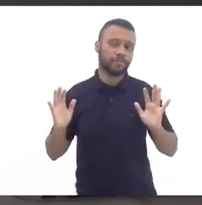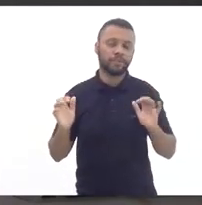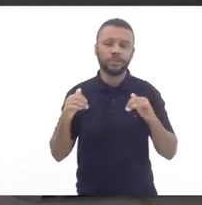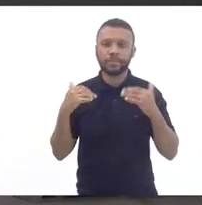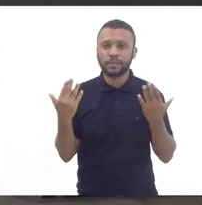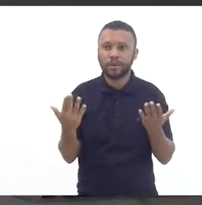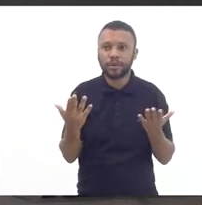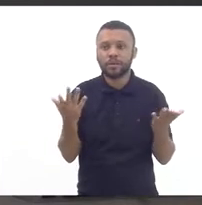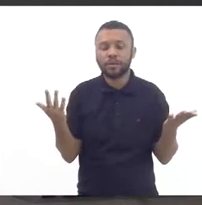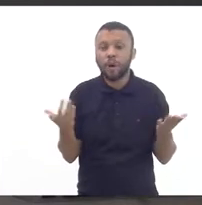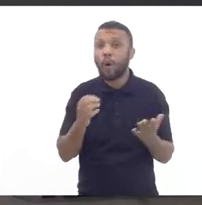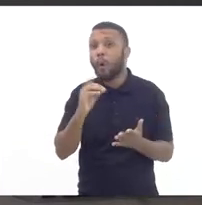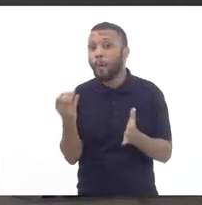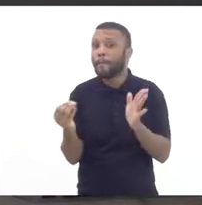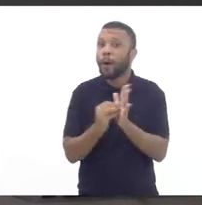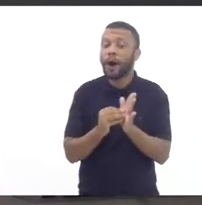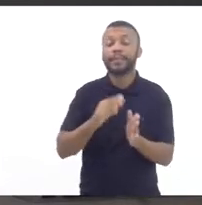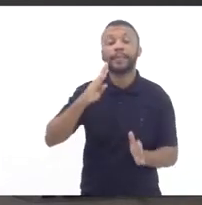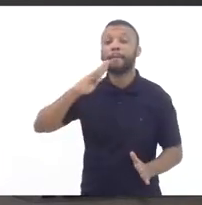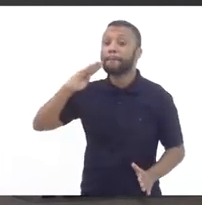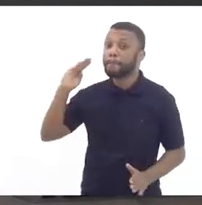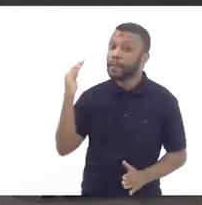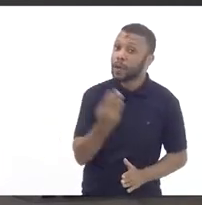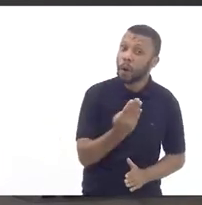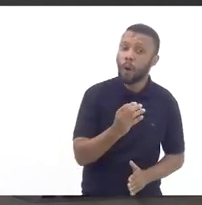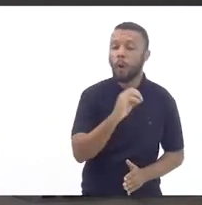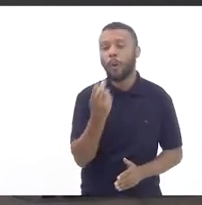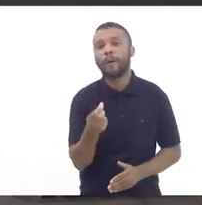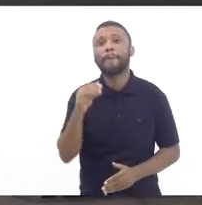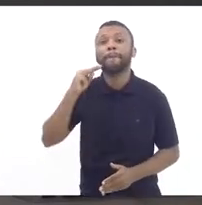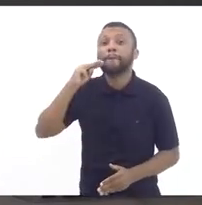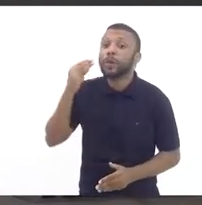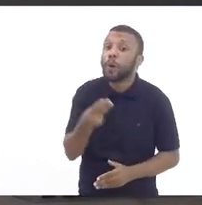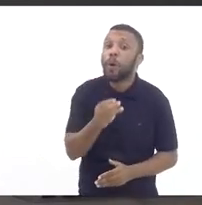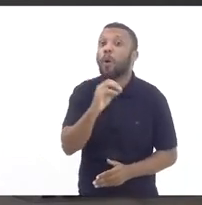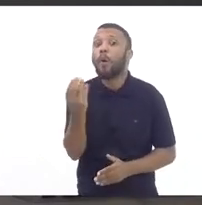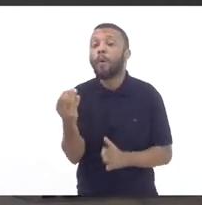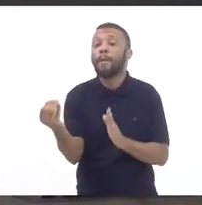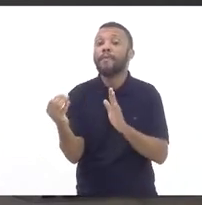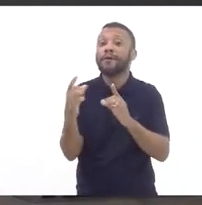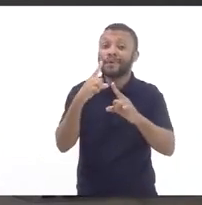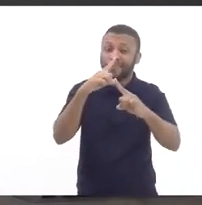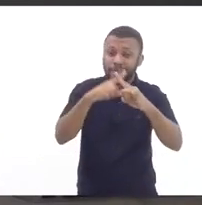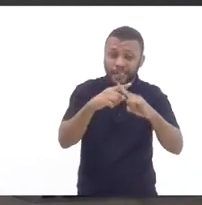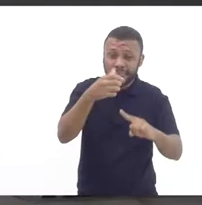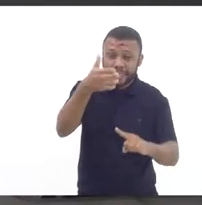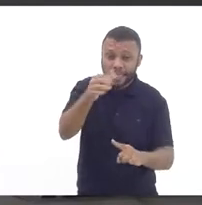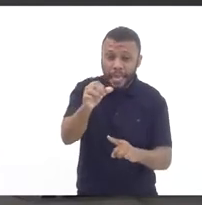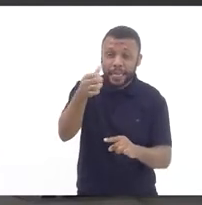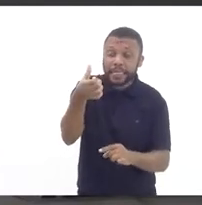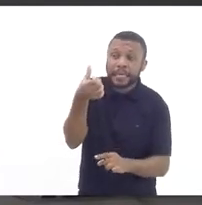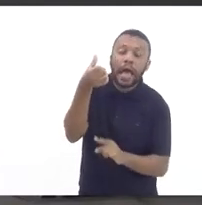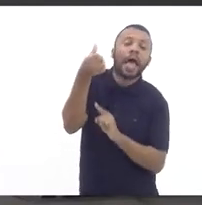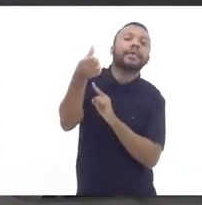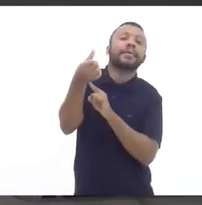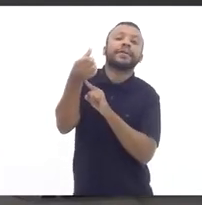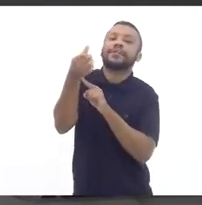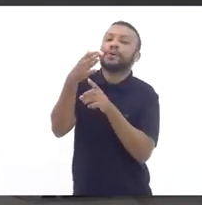R$ 1.179.000. Então, ou escreve bilhão, ou milhões, ou bota vezes 10 a sexta. Isso é matemática, né?